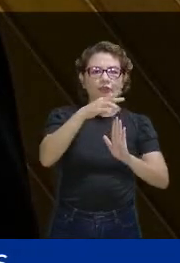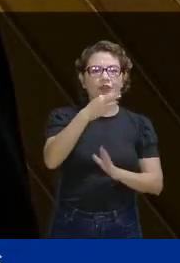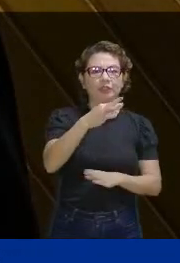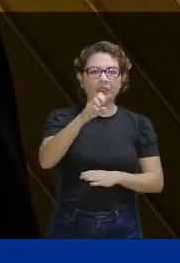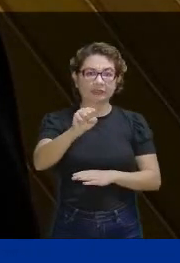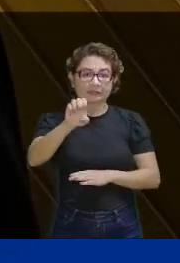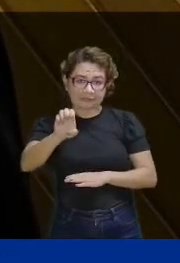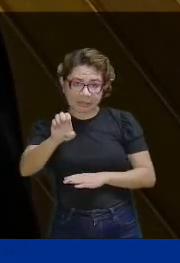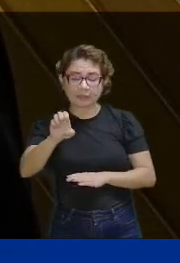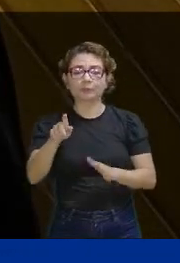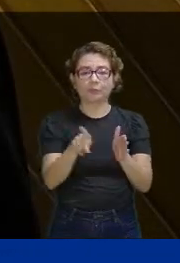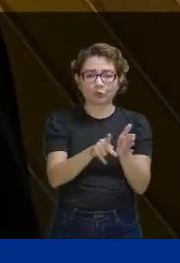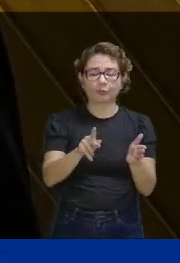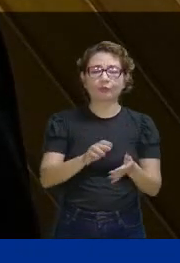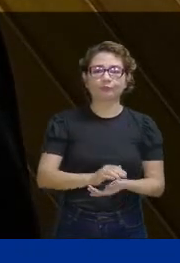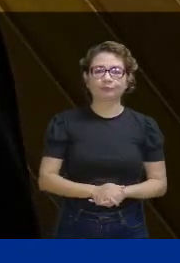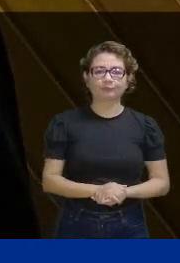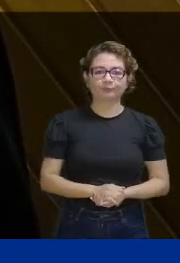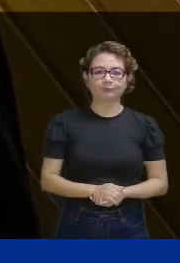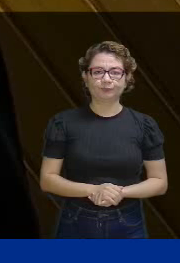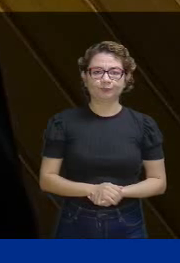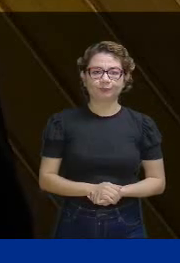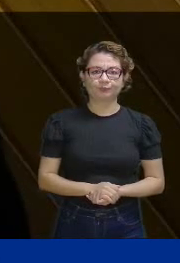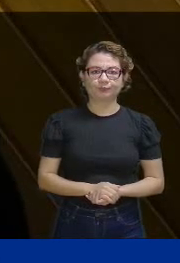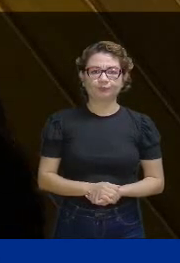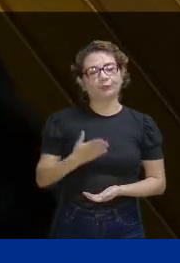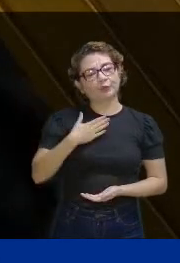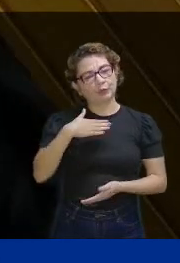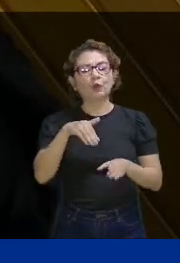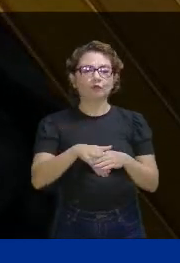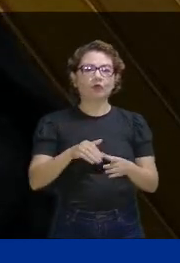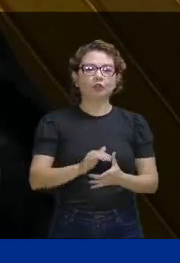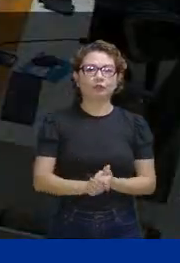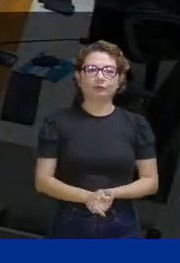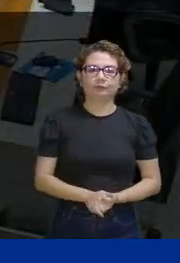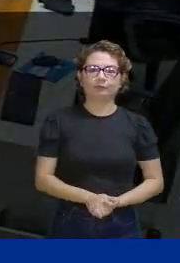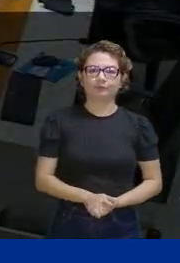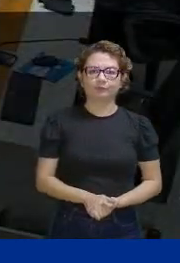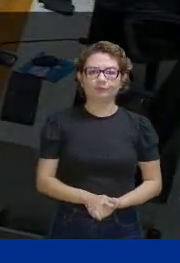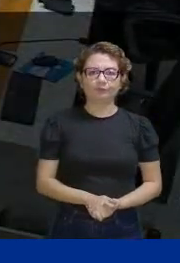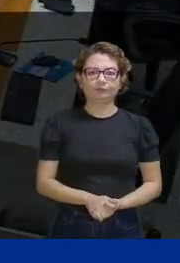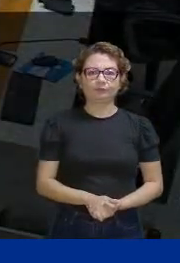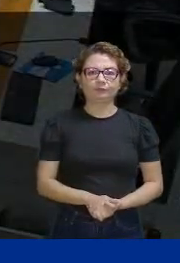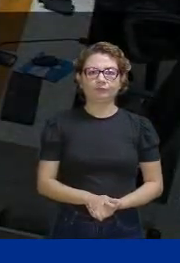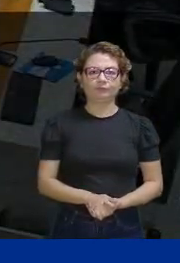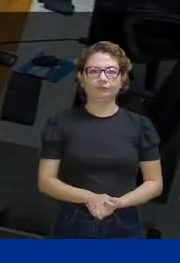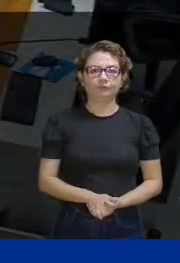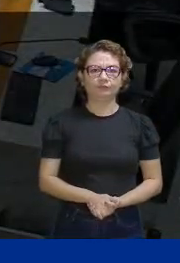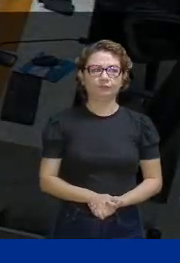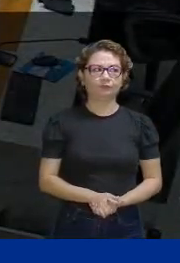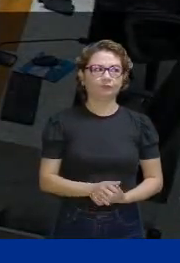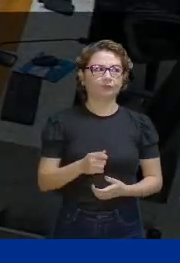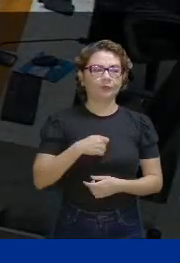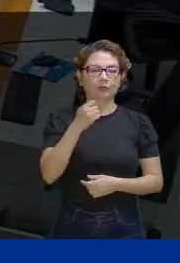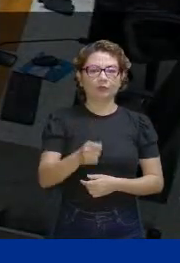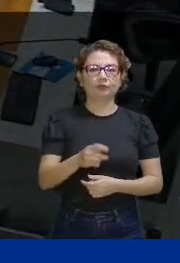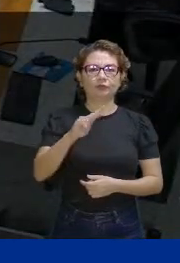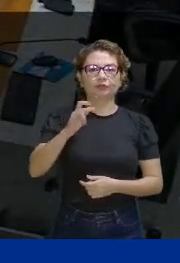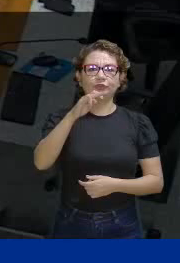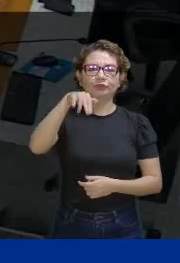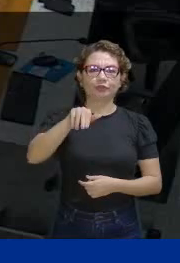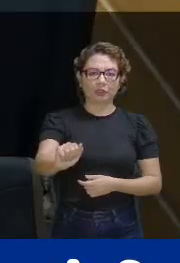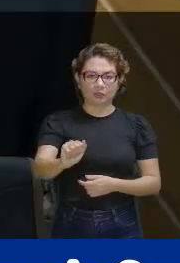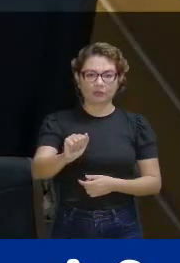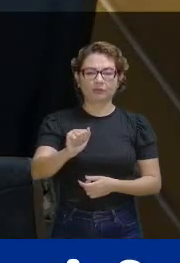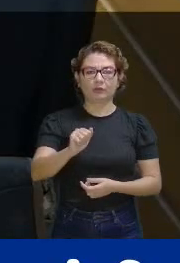número 23.571 de 2018. É como eu voto, senhor presidente. Imagem para o plenário. Luísa Tina